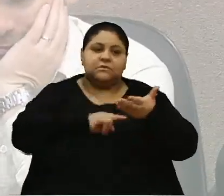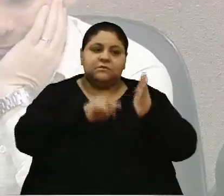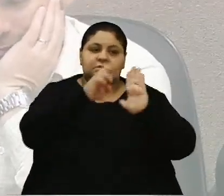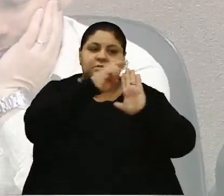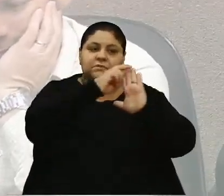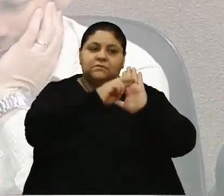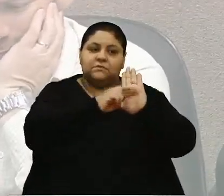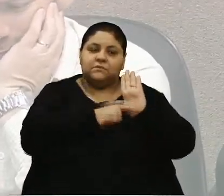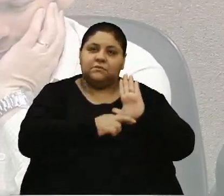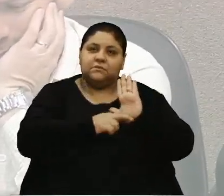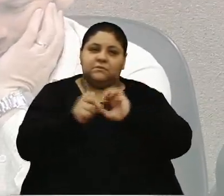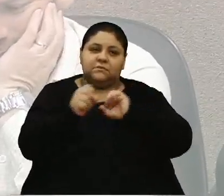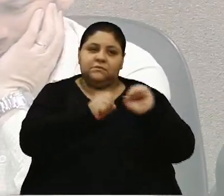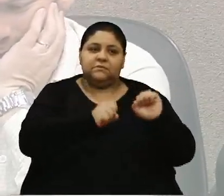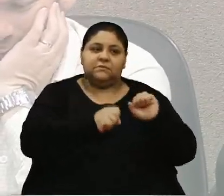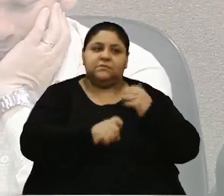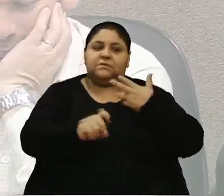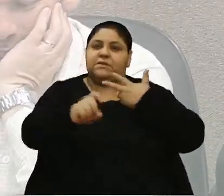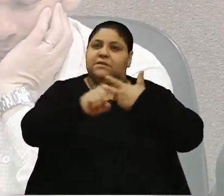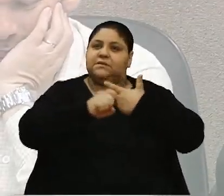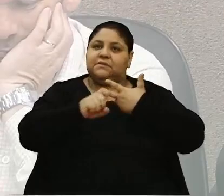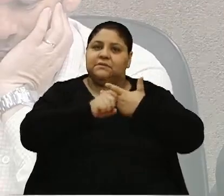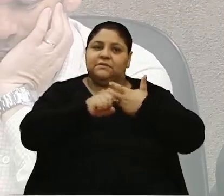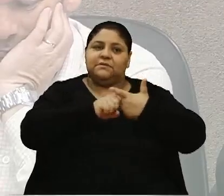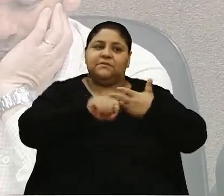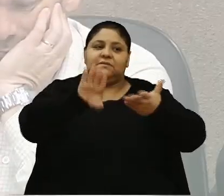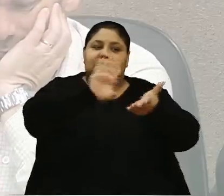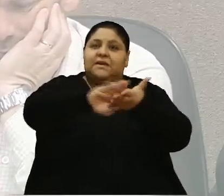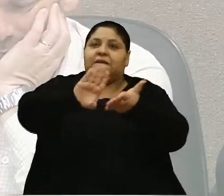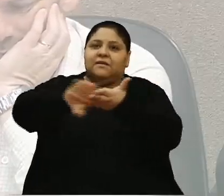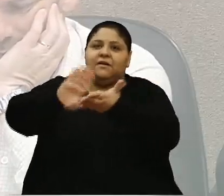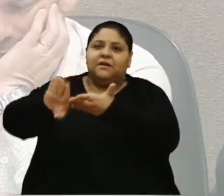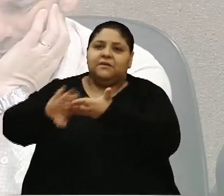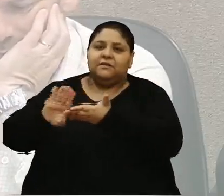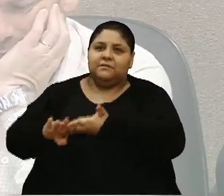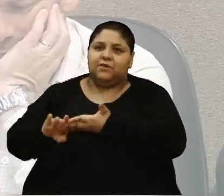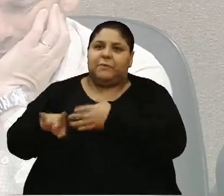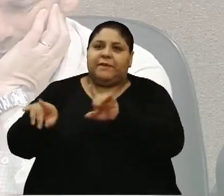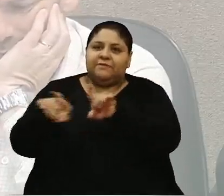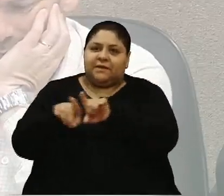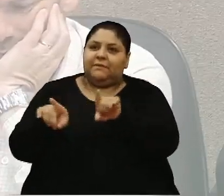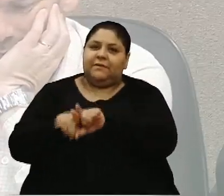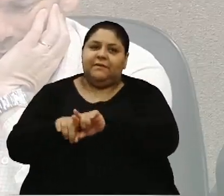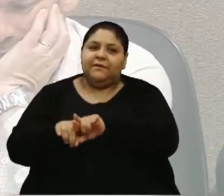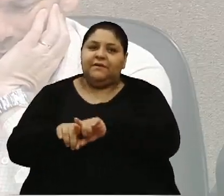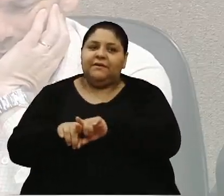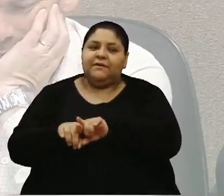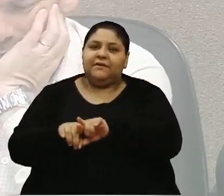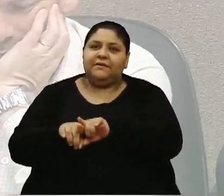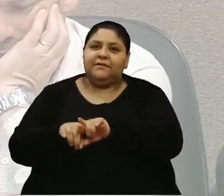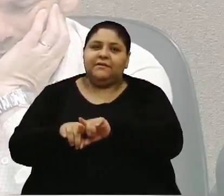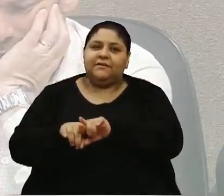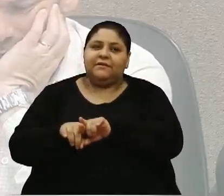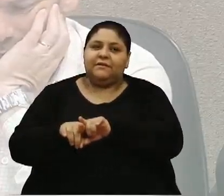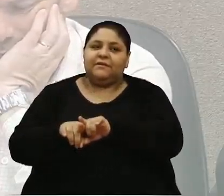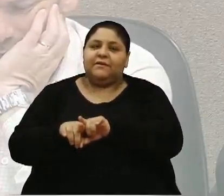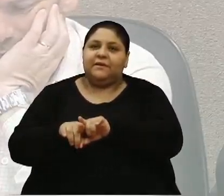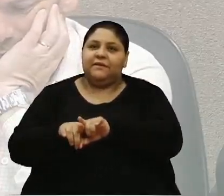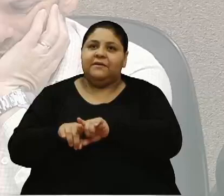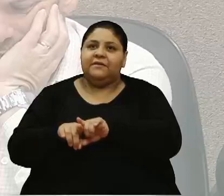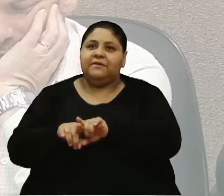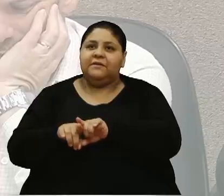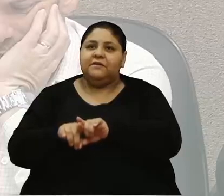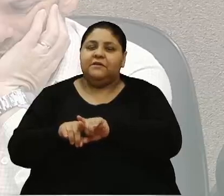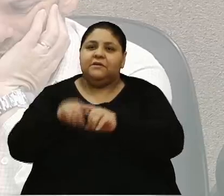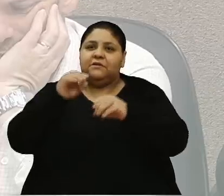ao Poder Executivo a retirada de pedras e terra do Arroio Pinhal, também lixo, loteamento Pinhal, com a